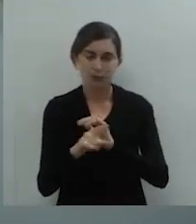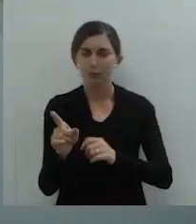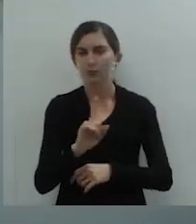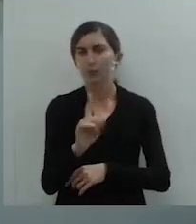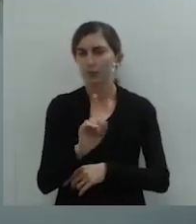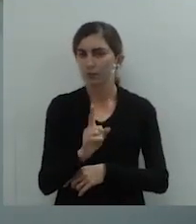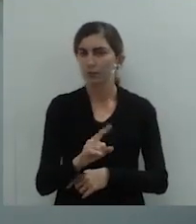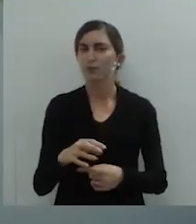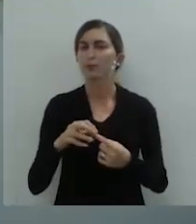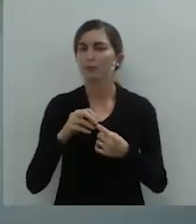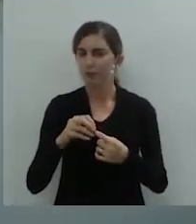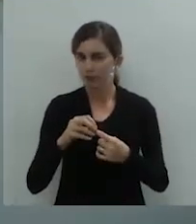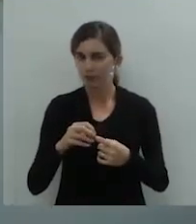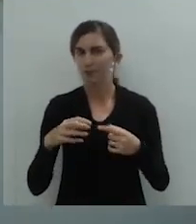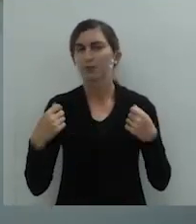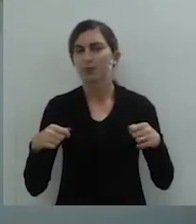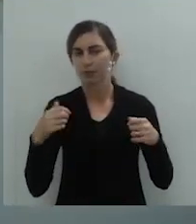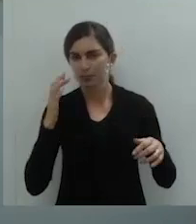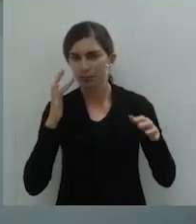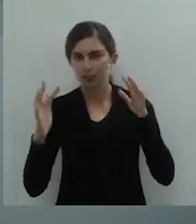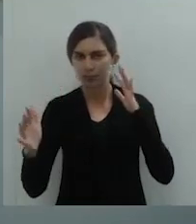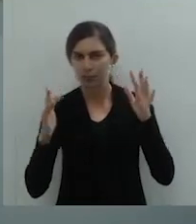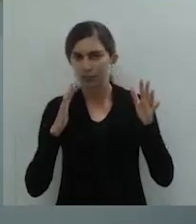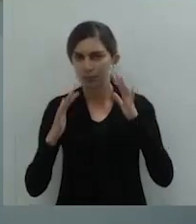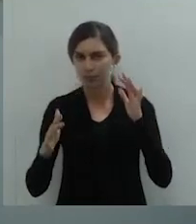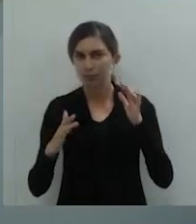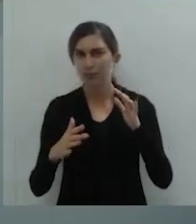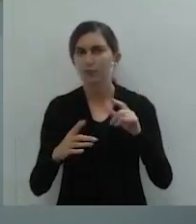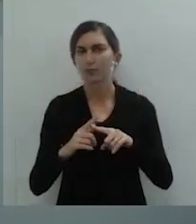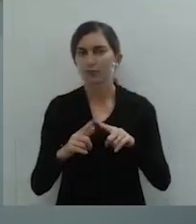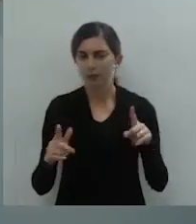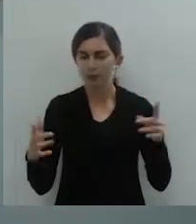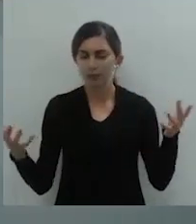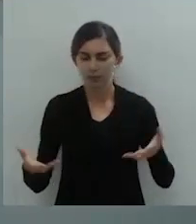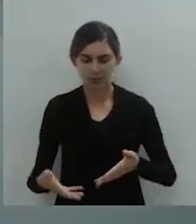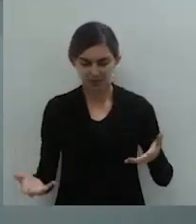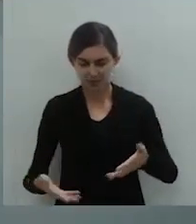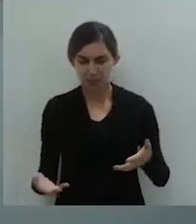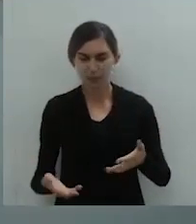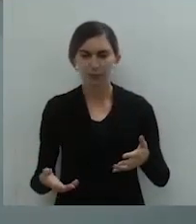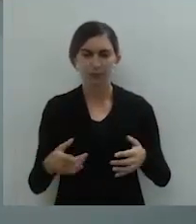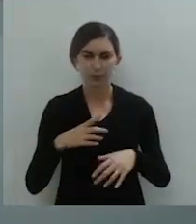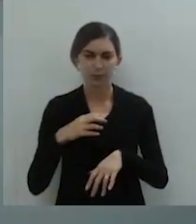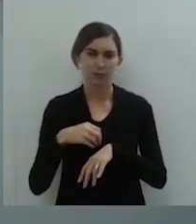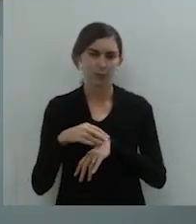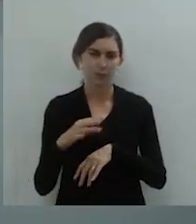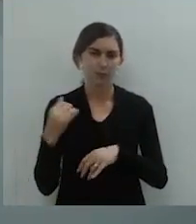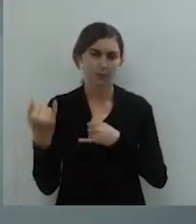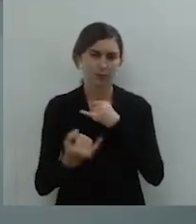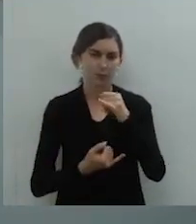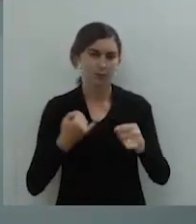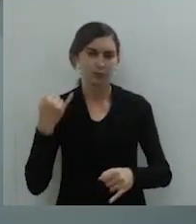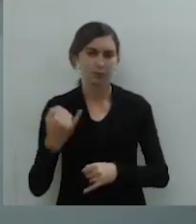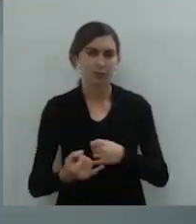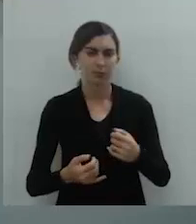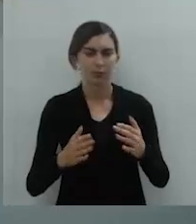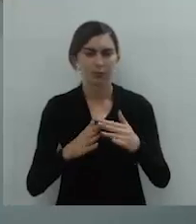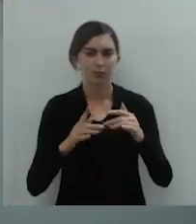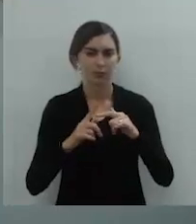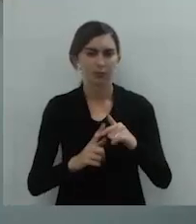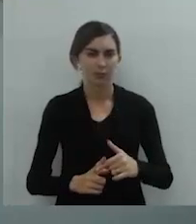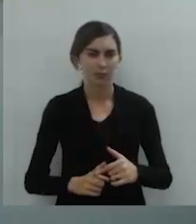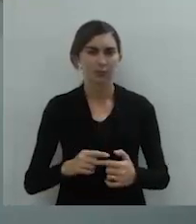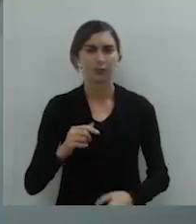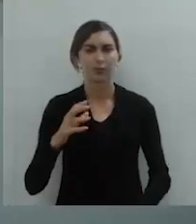Esse é um ponto que a gente precisa refletir. Apesar de que hoje, gente, eu trago a informação, a Igreja